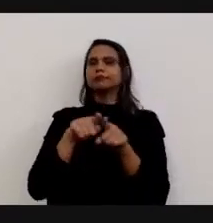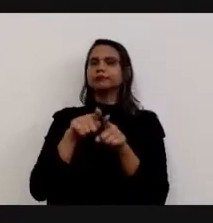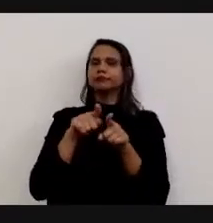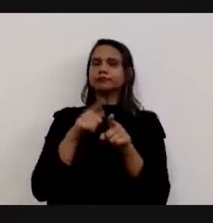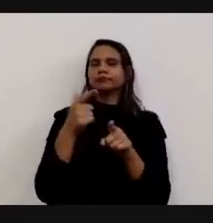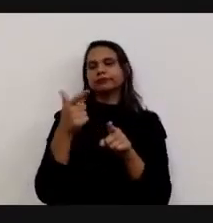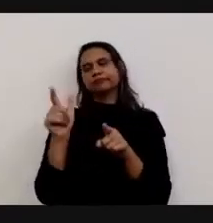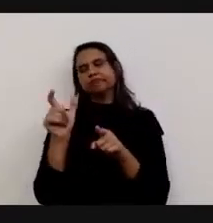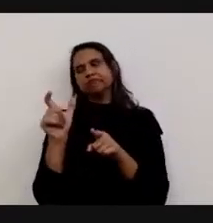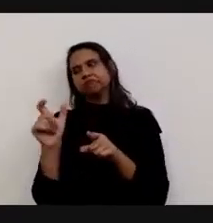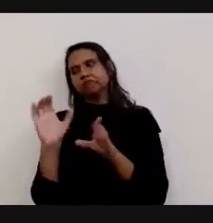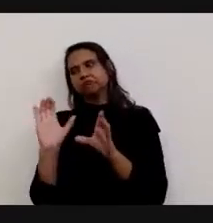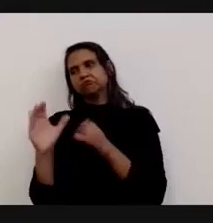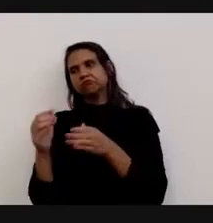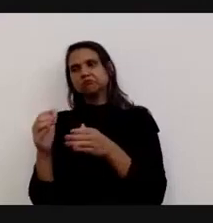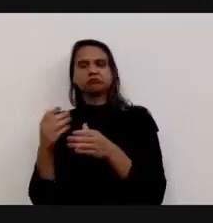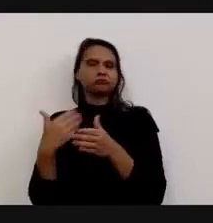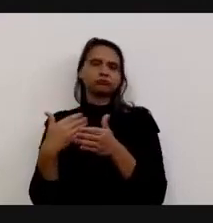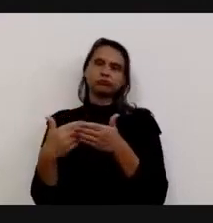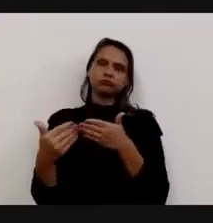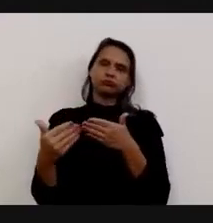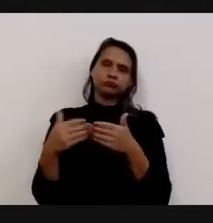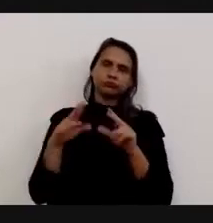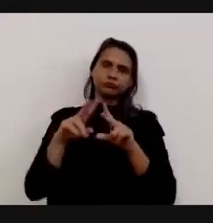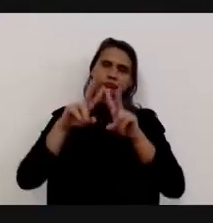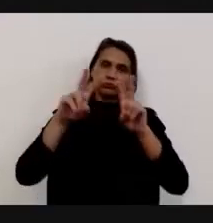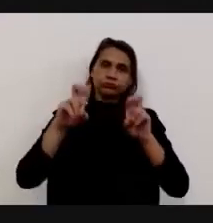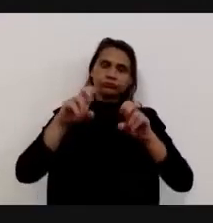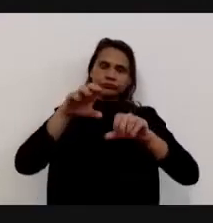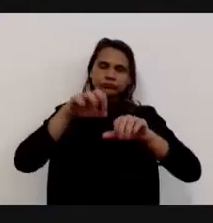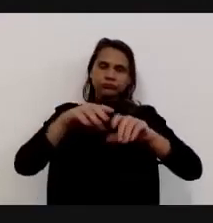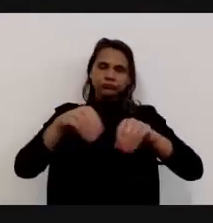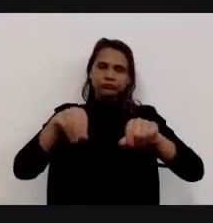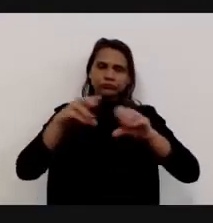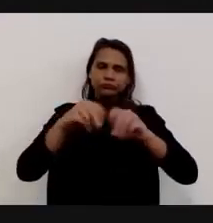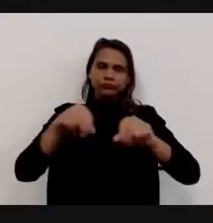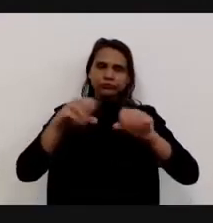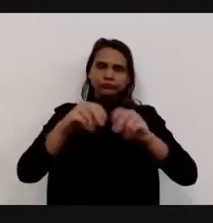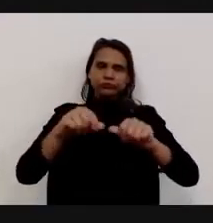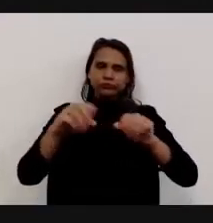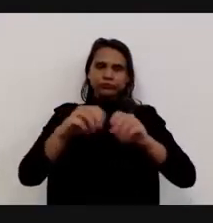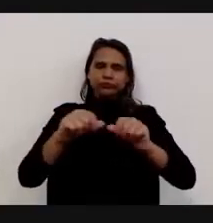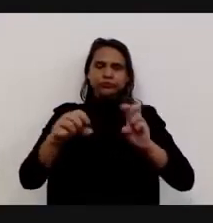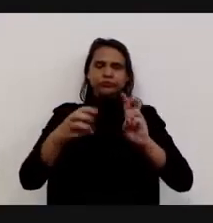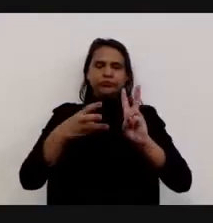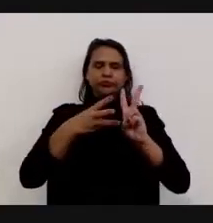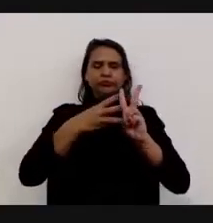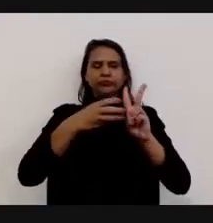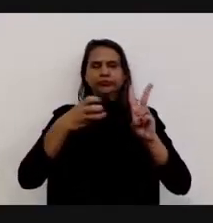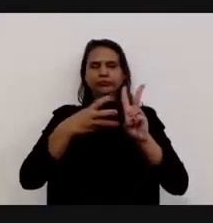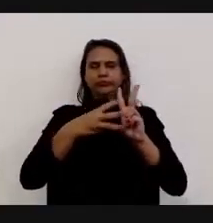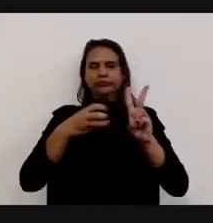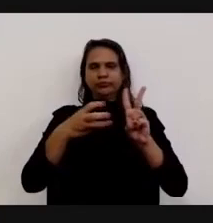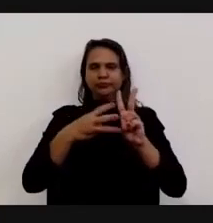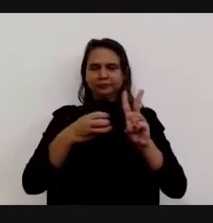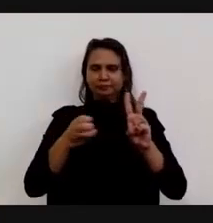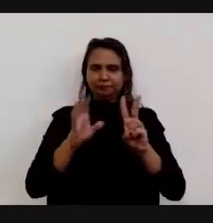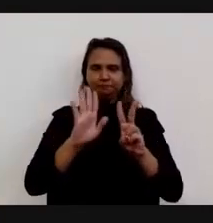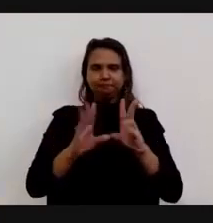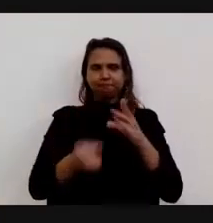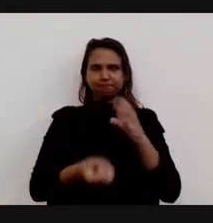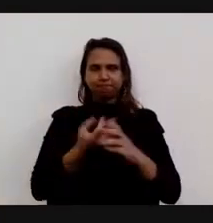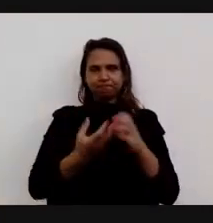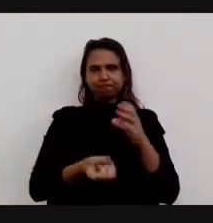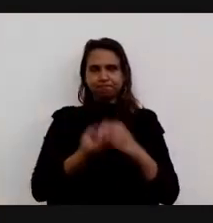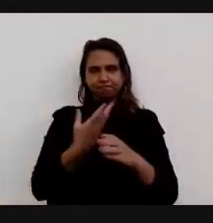e sobre desintrusão de terra indígena. Então, nós imaginamos que a produção desse